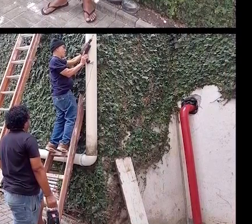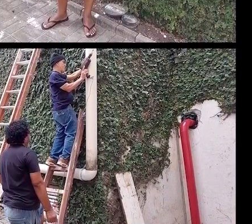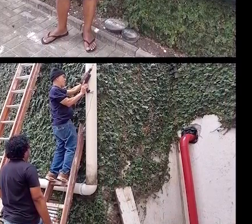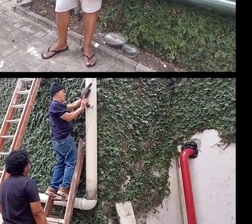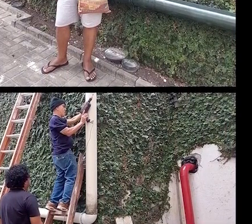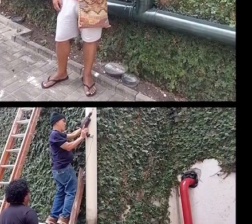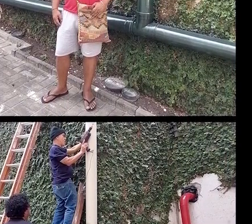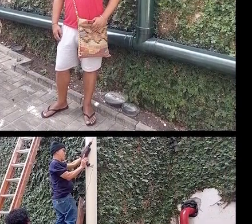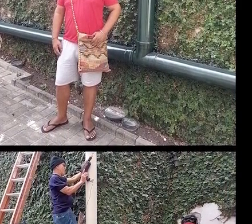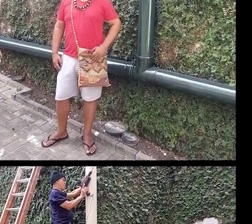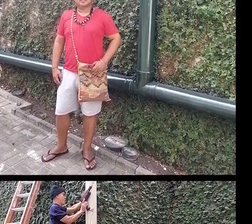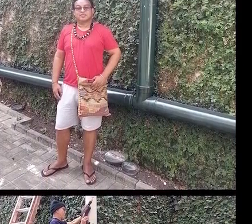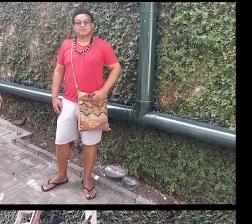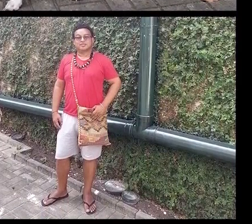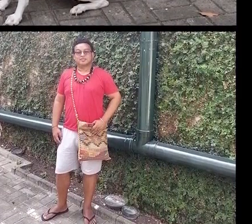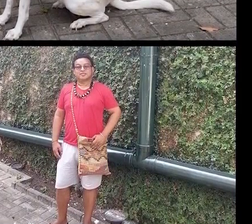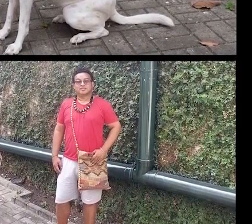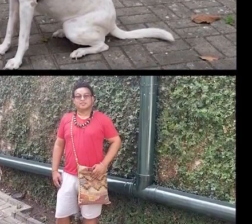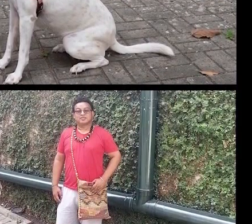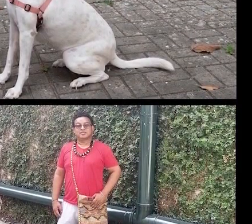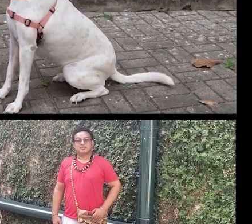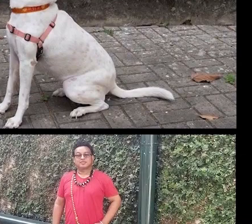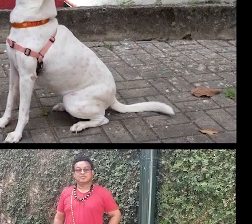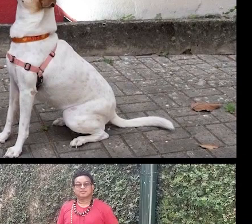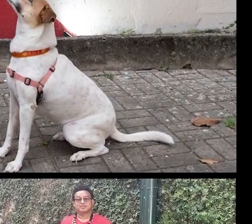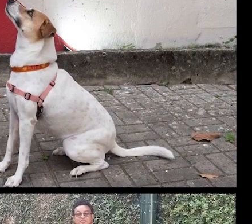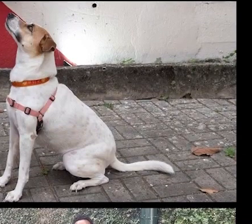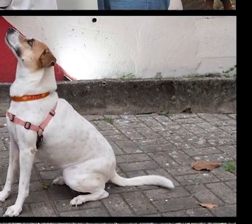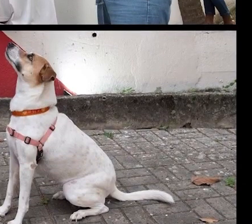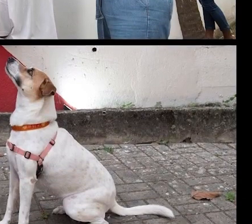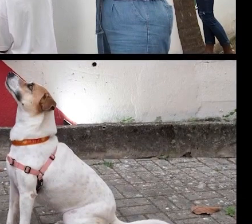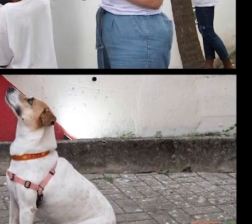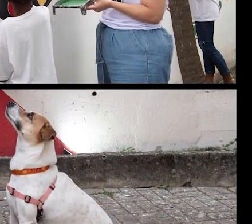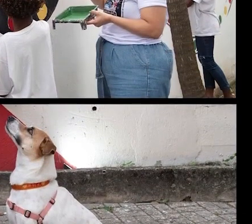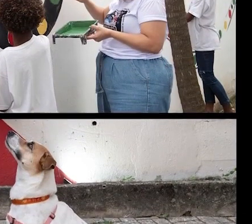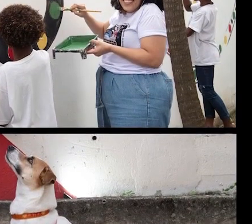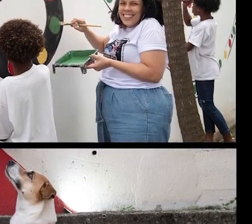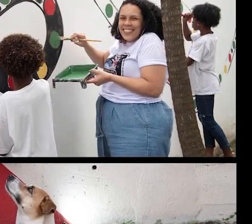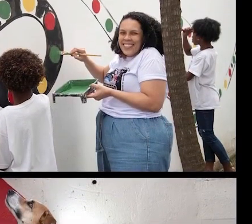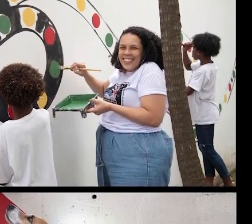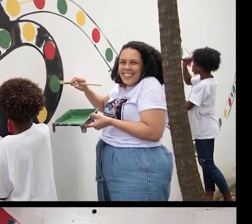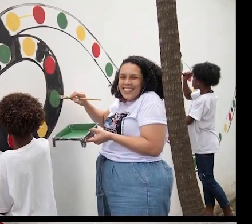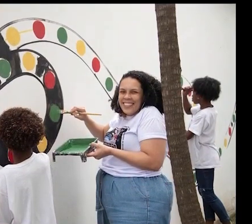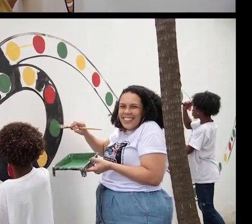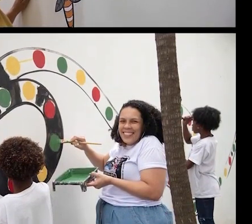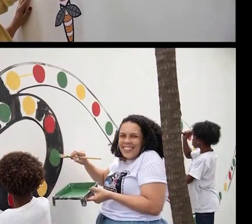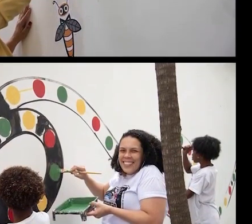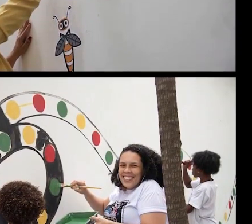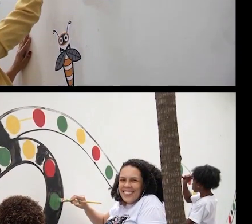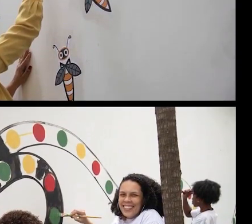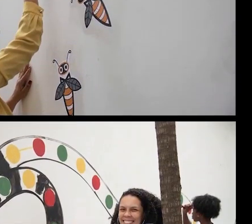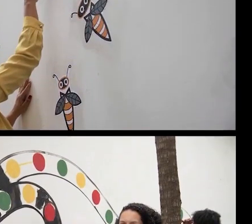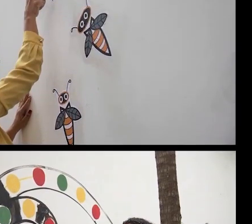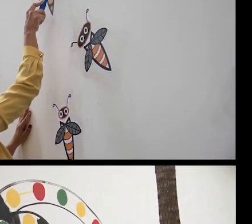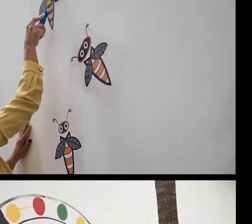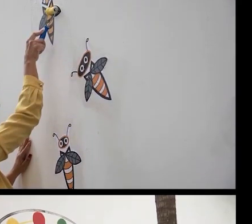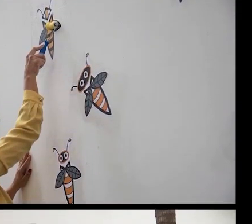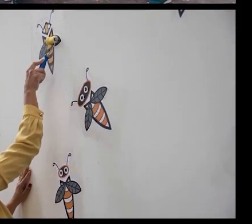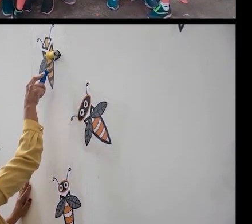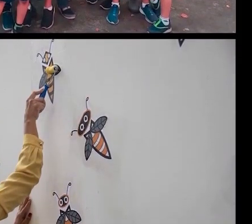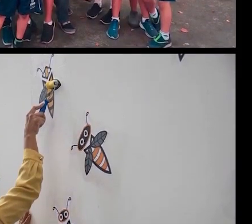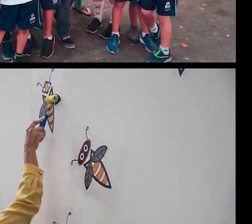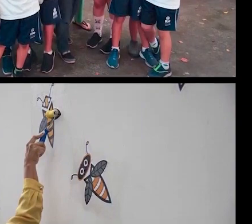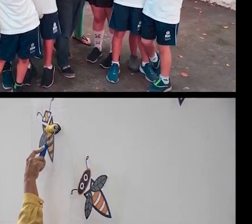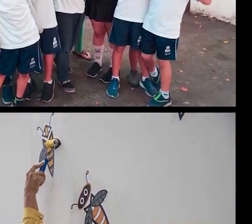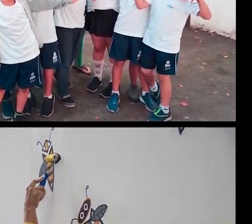zerum bhagavadaura. Agradecimentos. Secretaria de Estado de Cultura e Economia Criativa do Rio de Janeiro. ESPM, Casa da